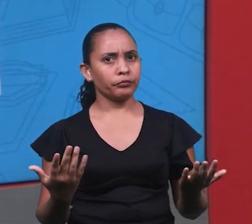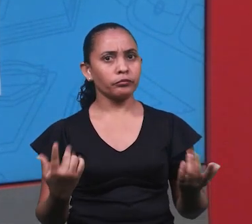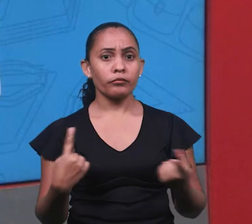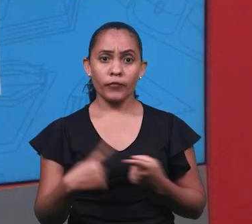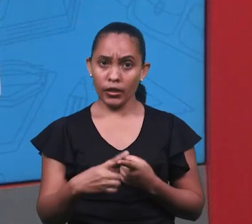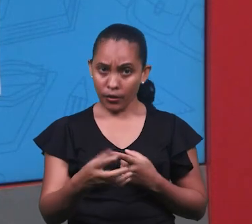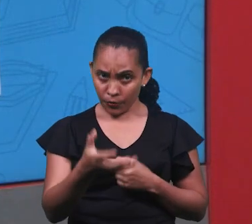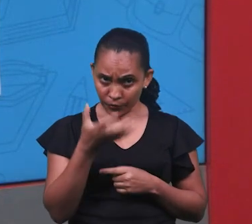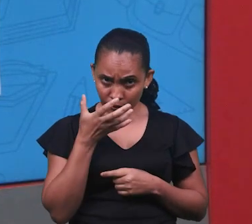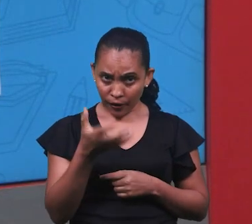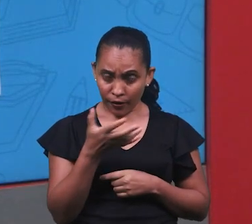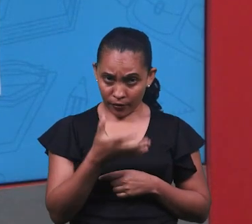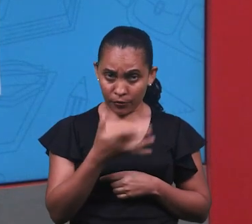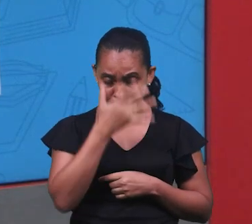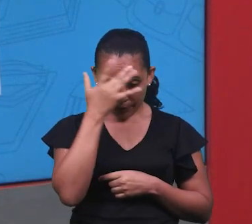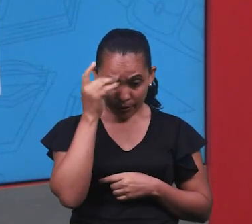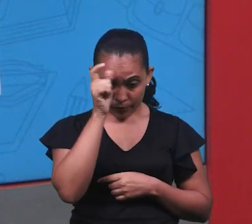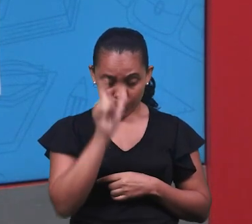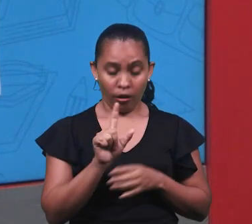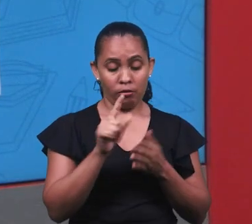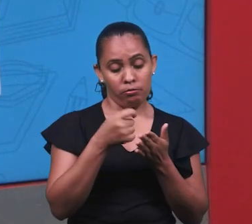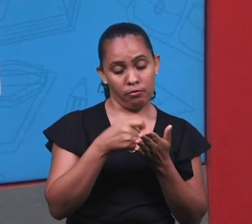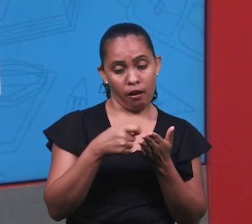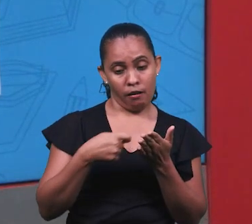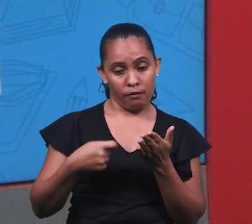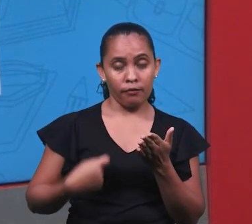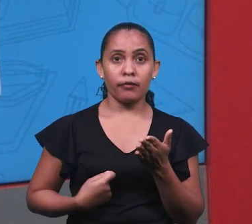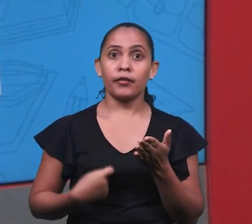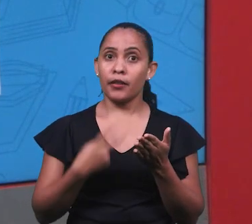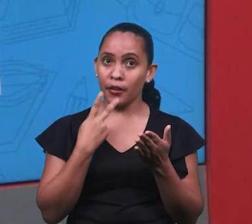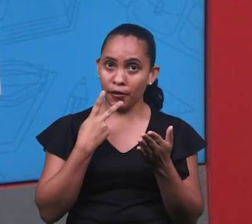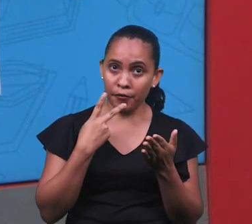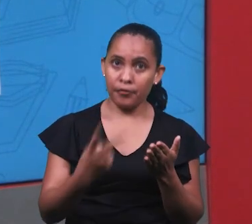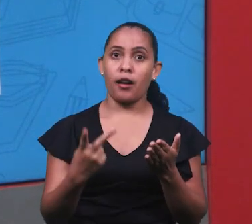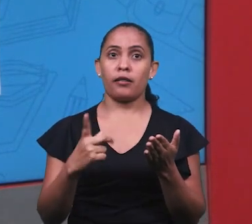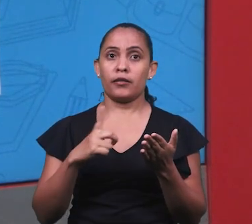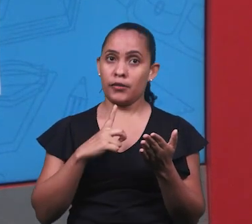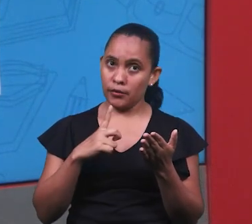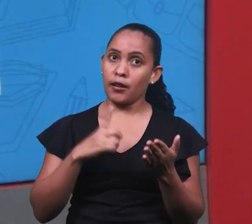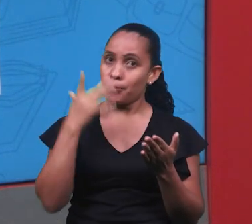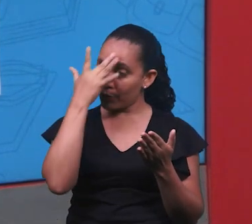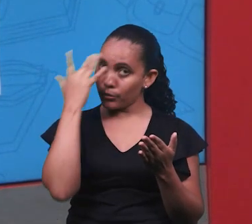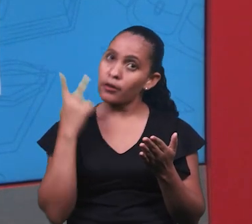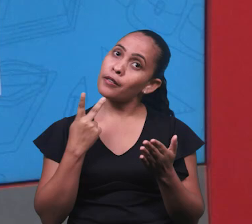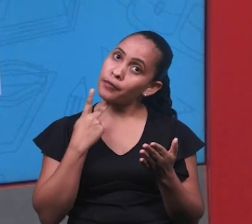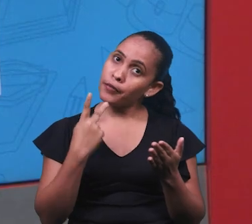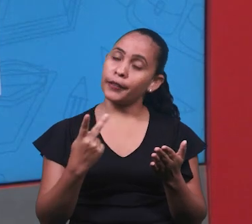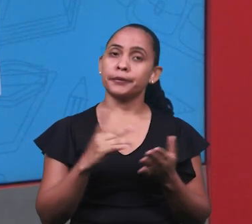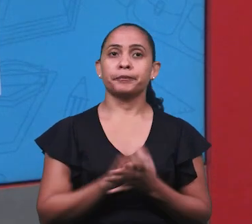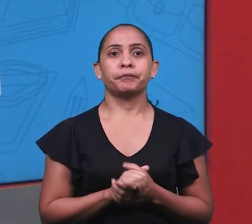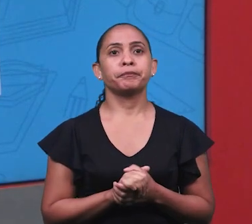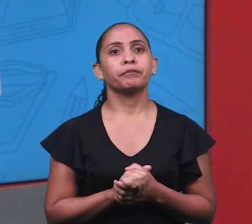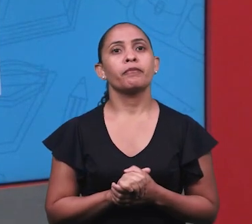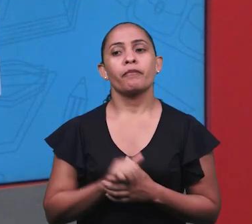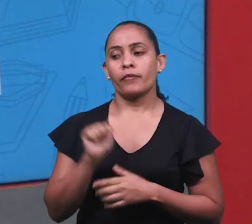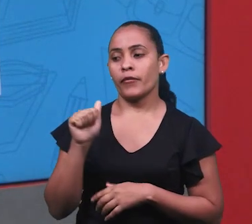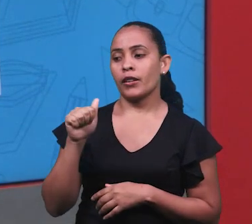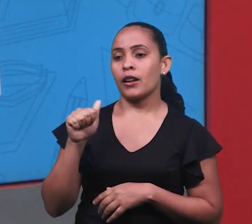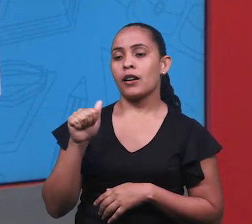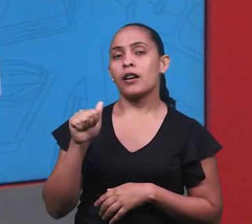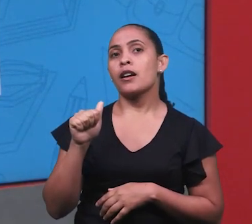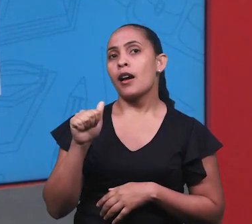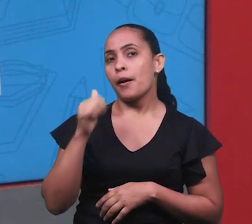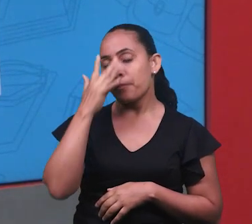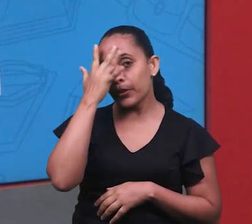quero ver essa voz desse autor que está ali por trás. Então, tem um autor que fala. Então, configura a autoria quando